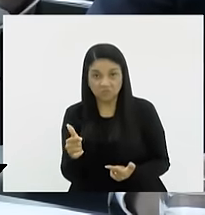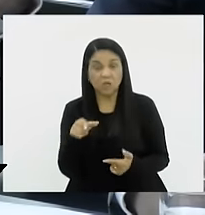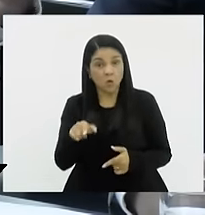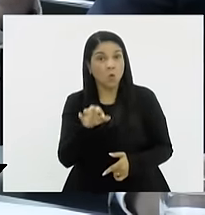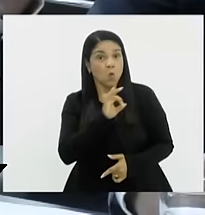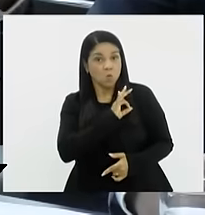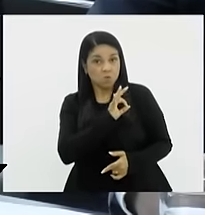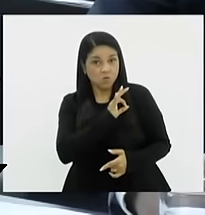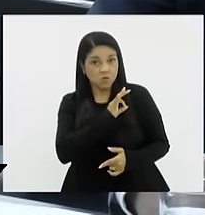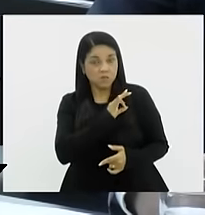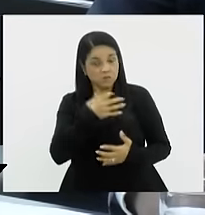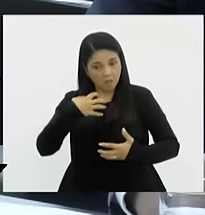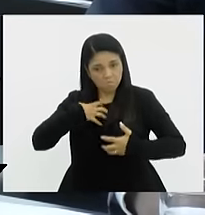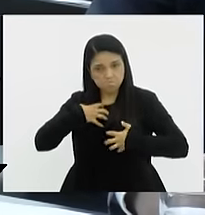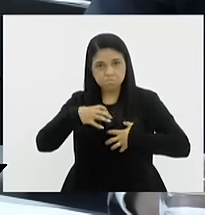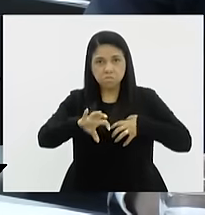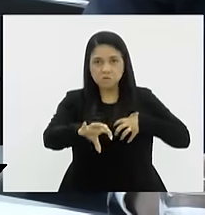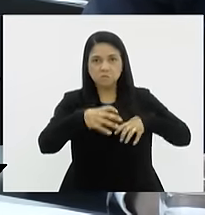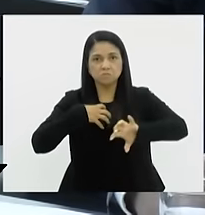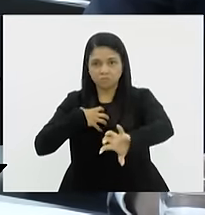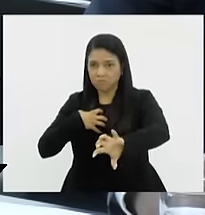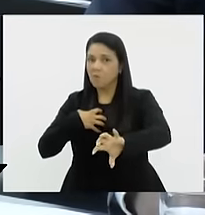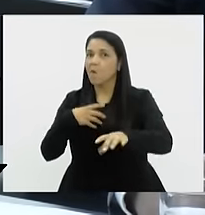tem muita empatia com o povo.